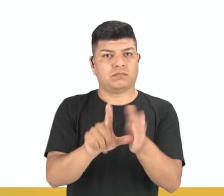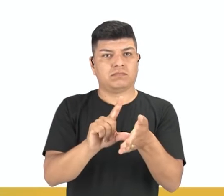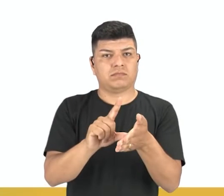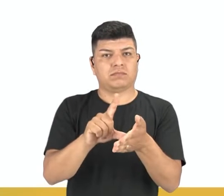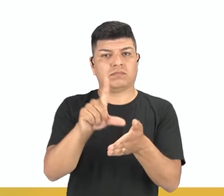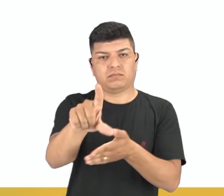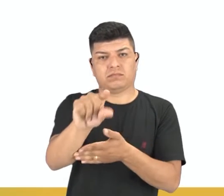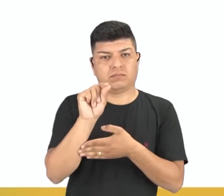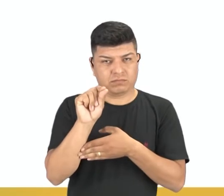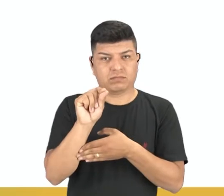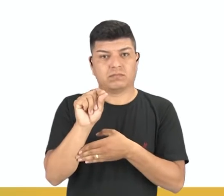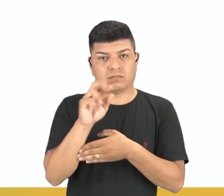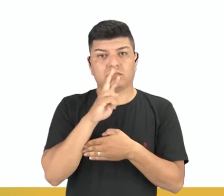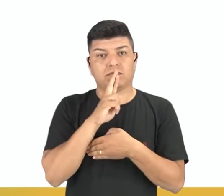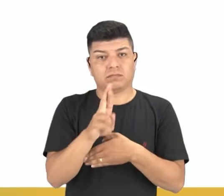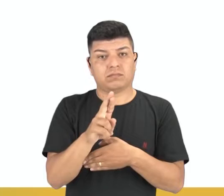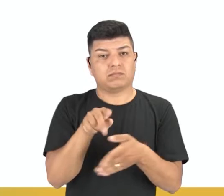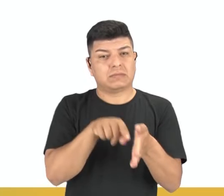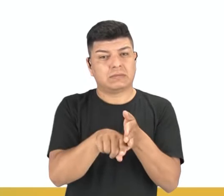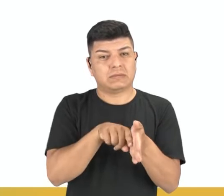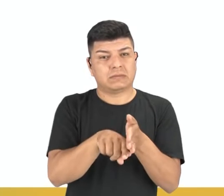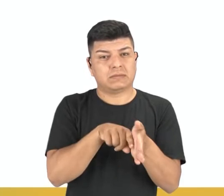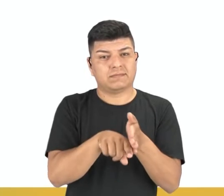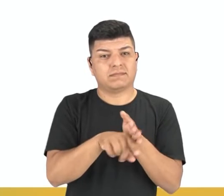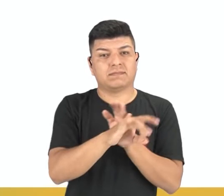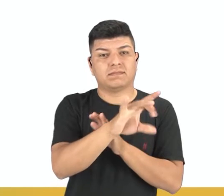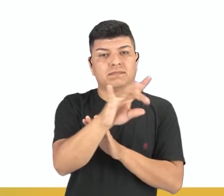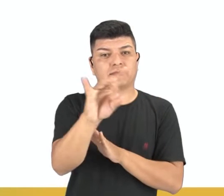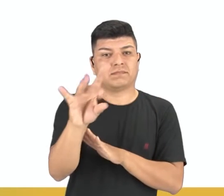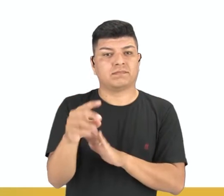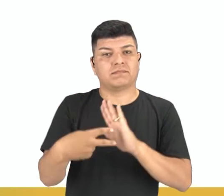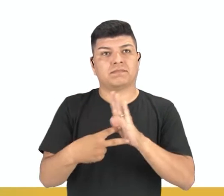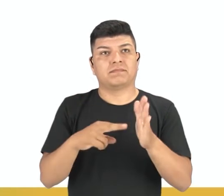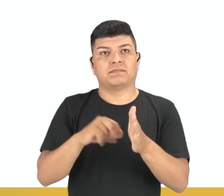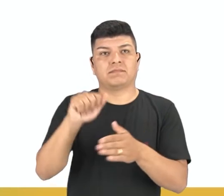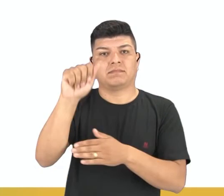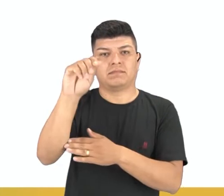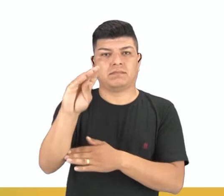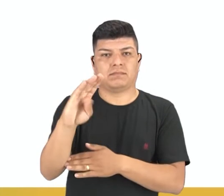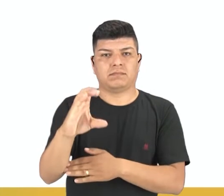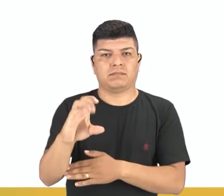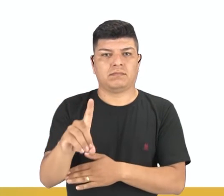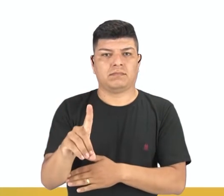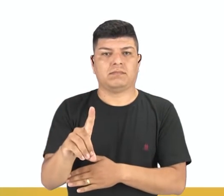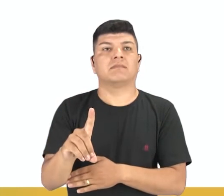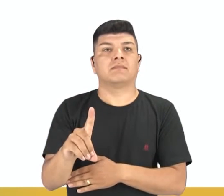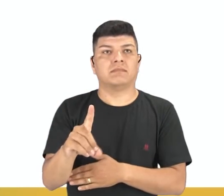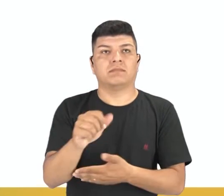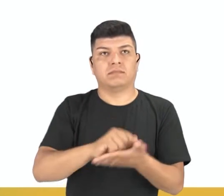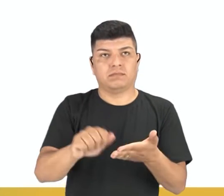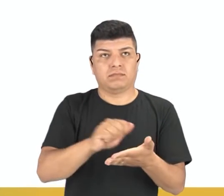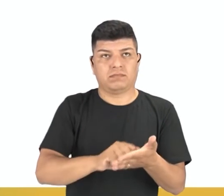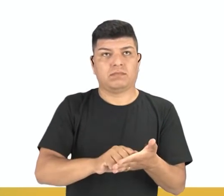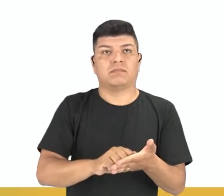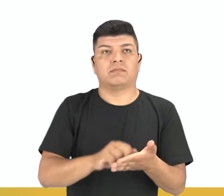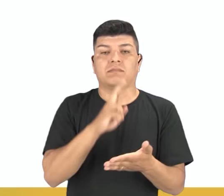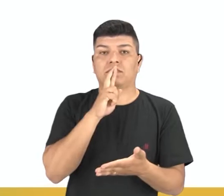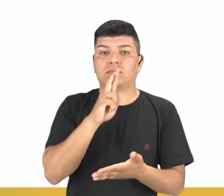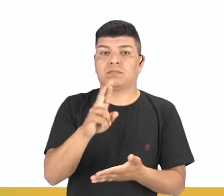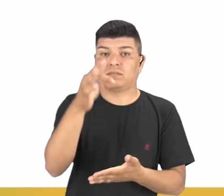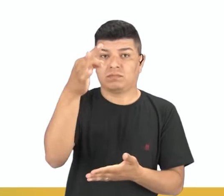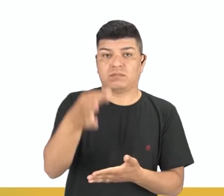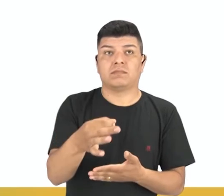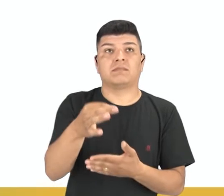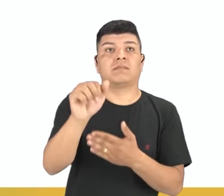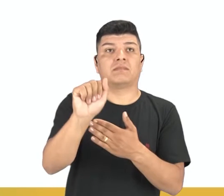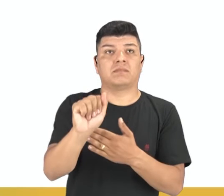de você marcar a alternativa, você pesquisar o que é cada termozinho, a letra A, B, C, D, e colocar no seu caderno, tá? Então, a